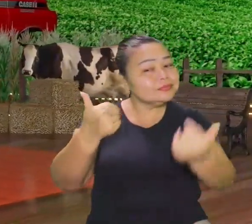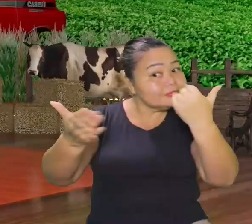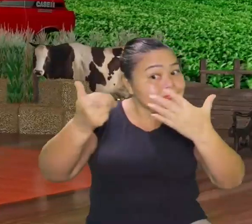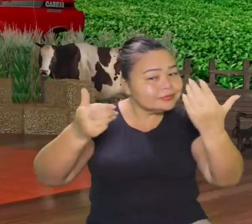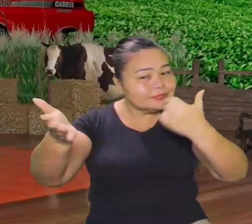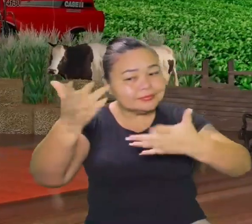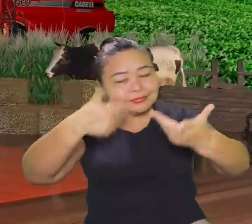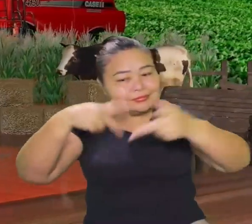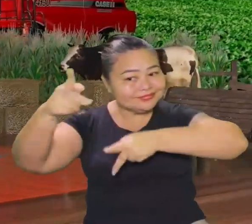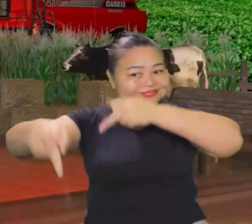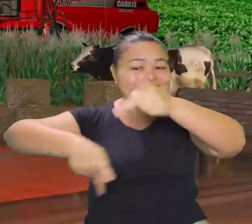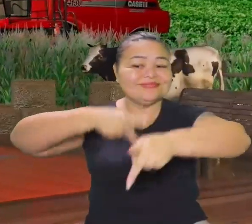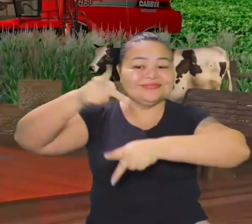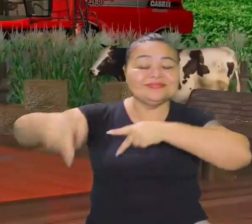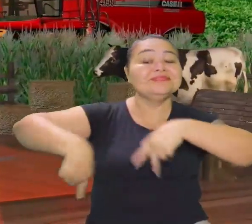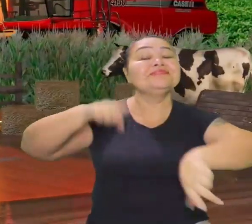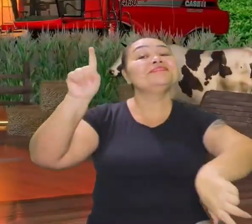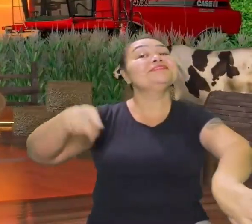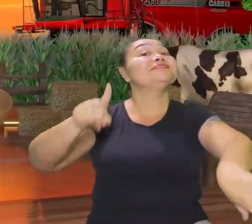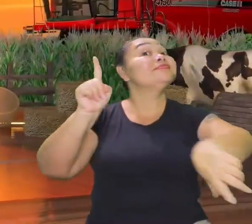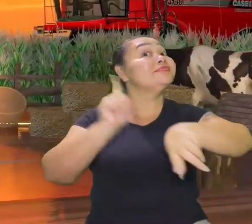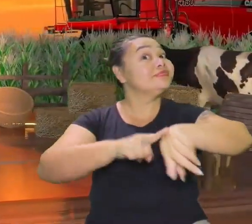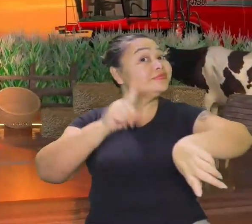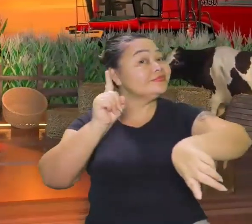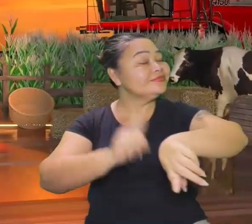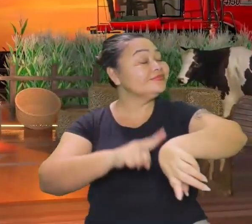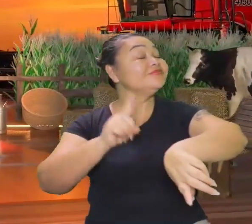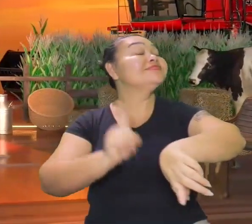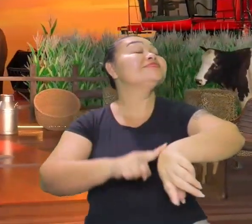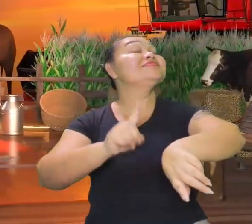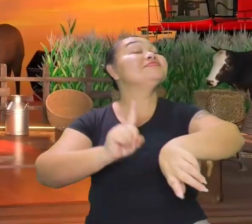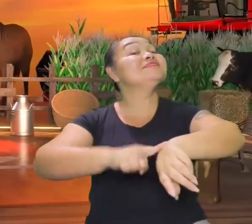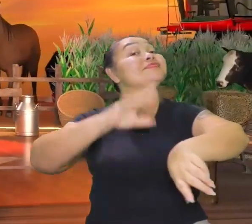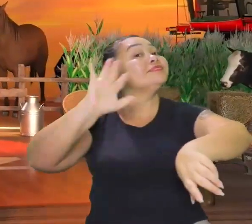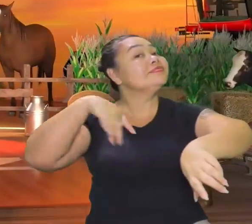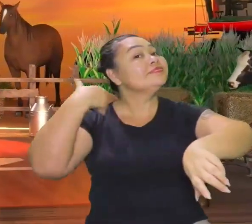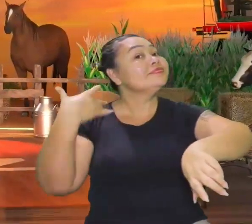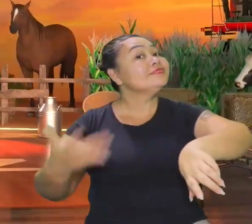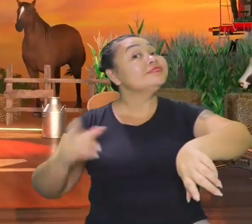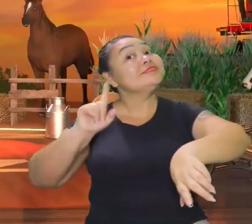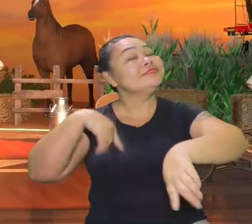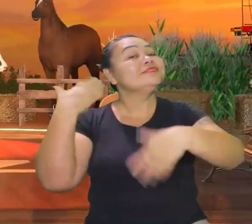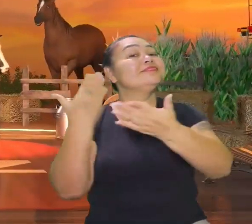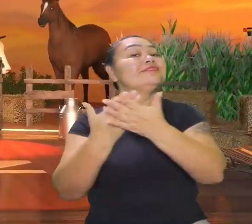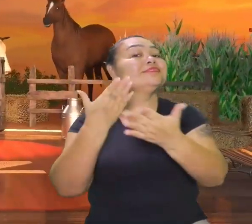Chega, meu povo! Essa é a hora! Pois é, essa é a nossa aula